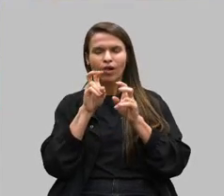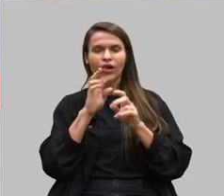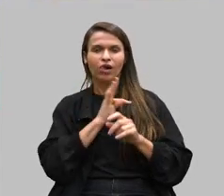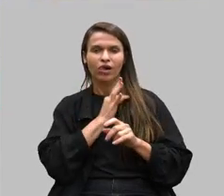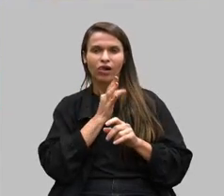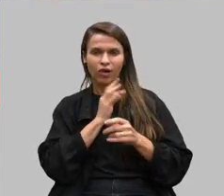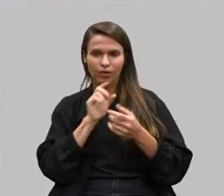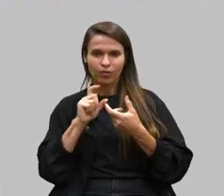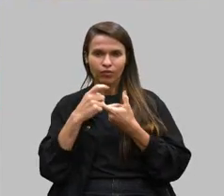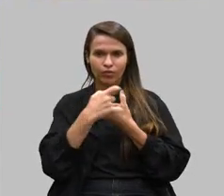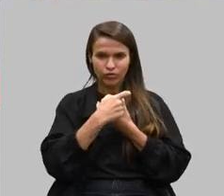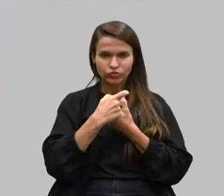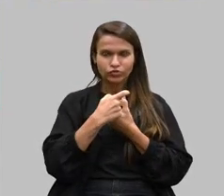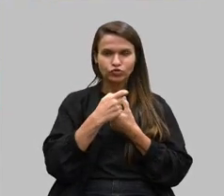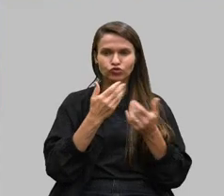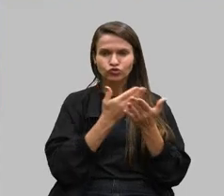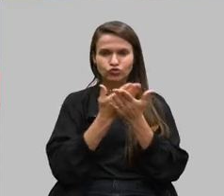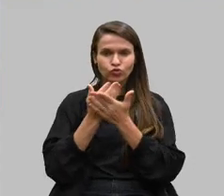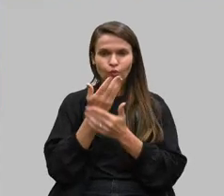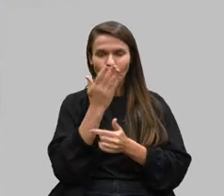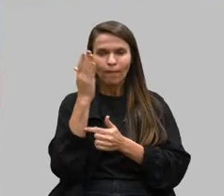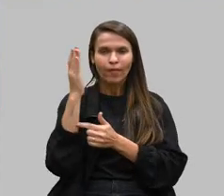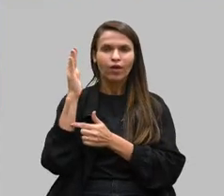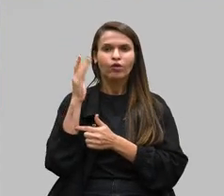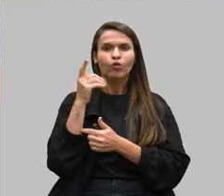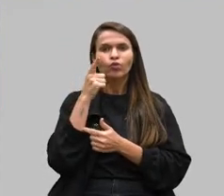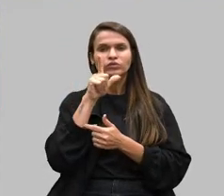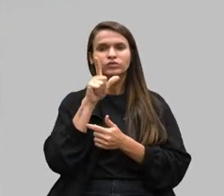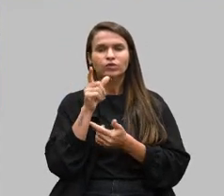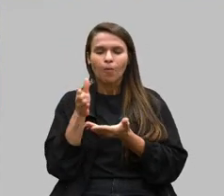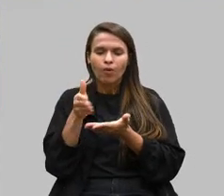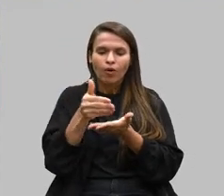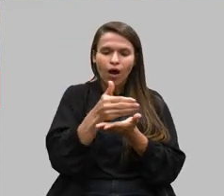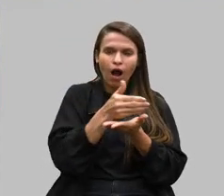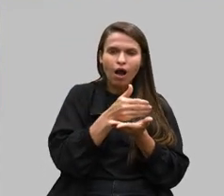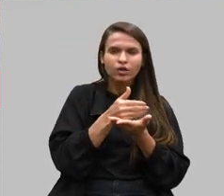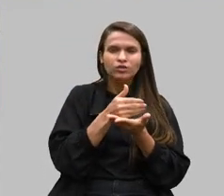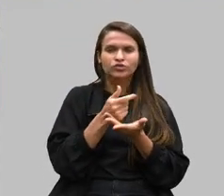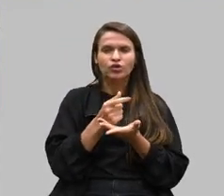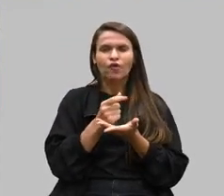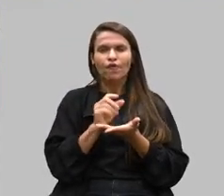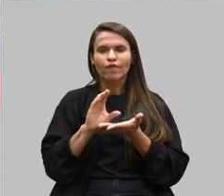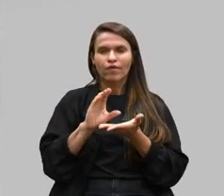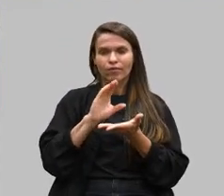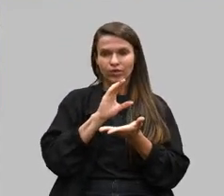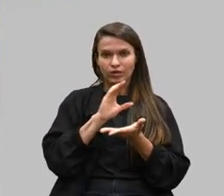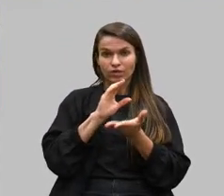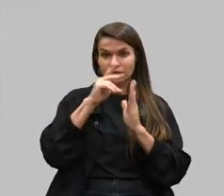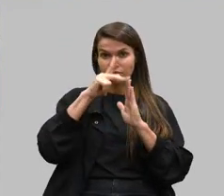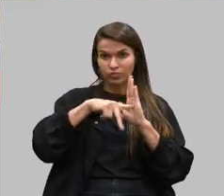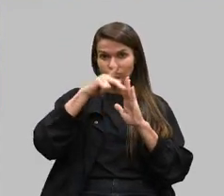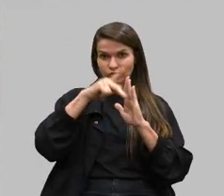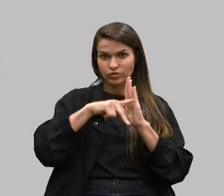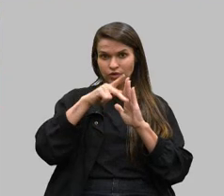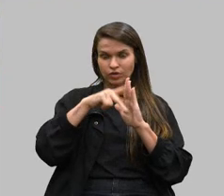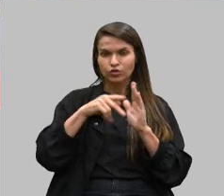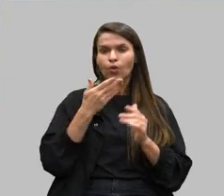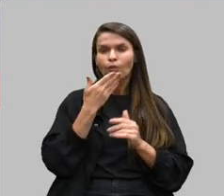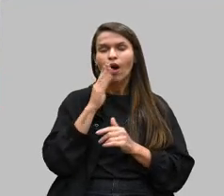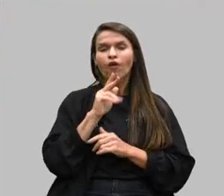ambiental em que eu consigo mensurar o GAP de viabilidade esse projeto Qual é o